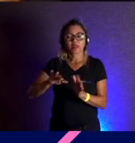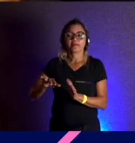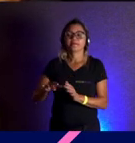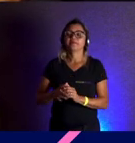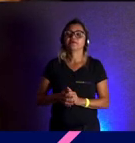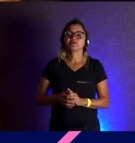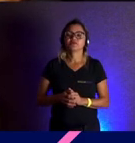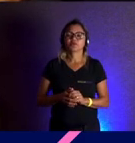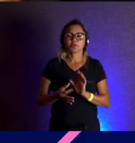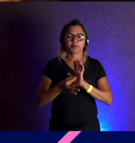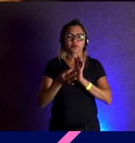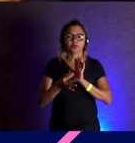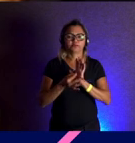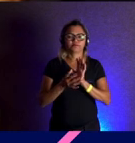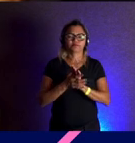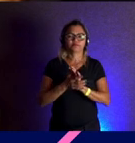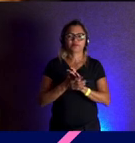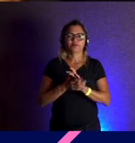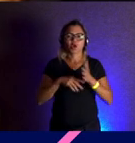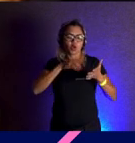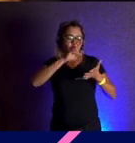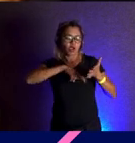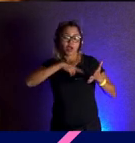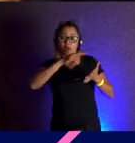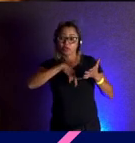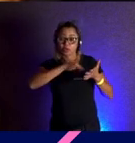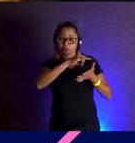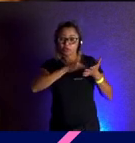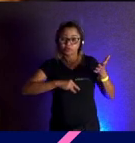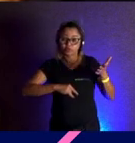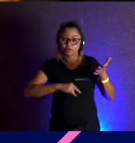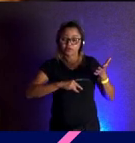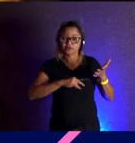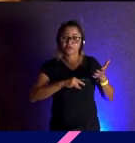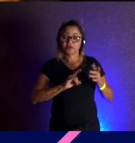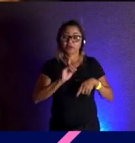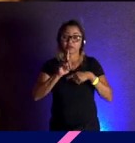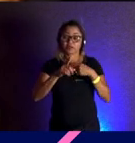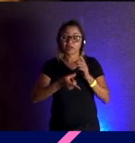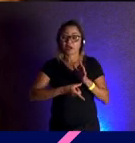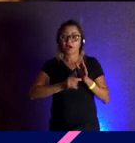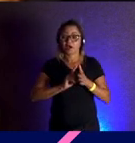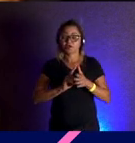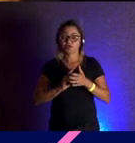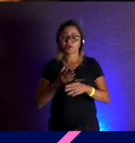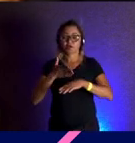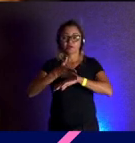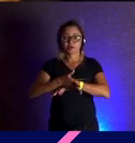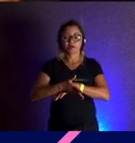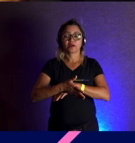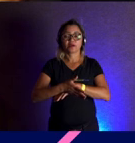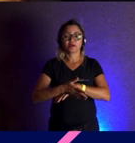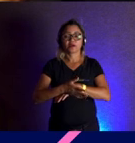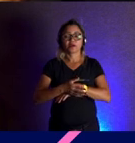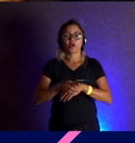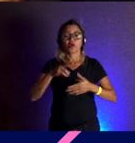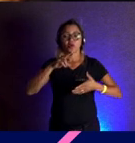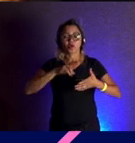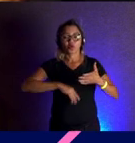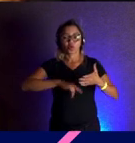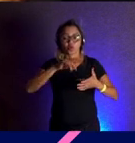de otimista. Então, eu acho que o relatório saiu logo antes de eu entrar, que foi o relatório que acabou